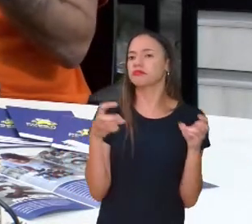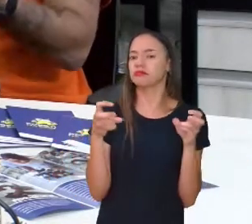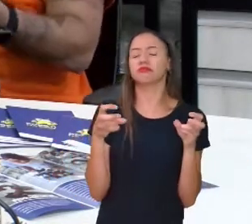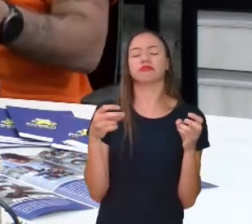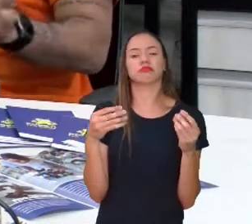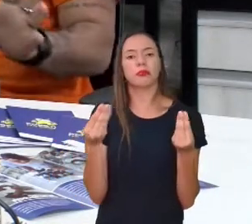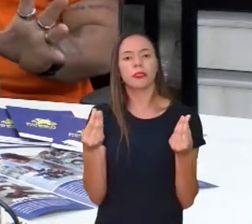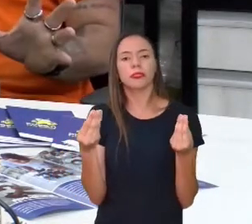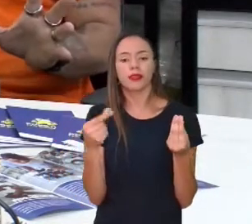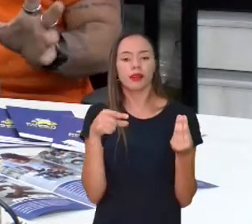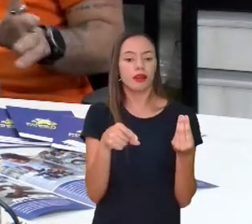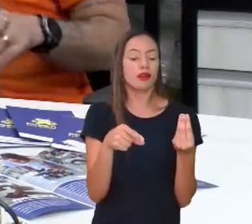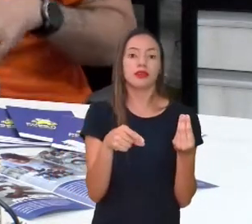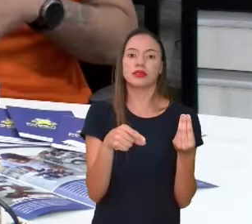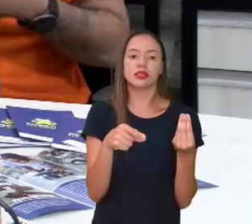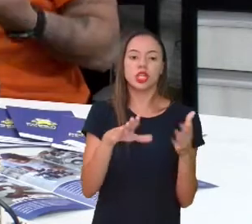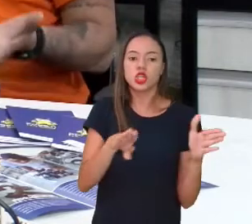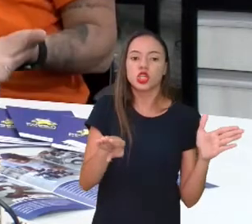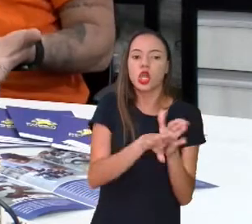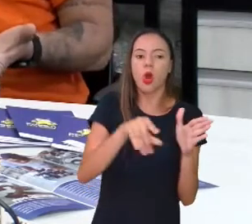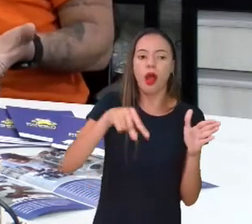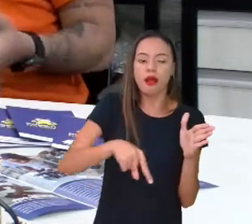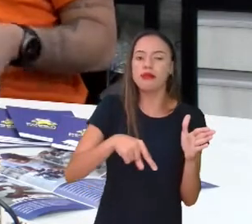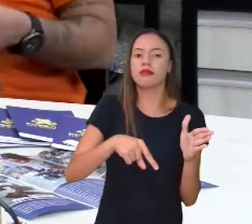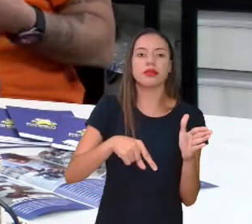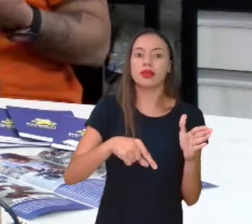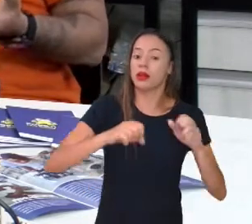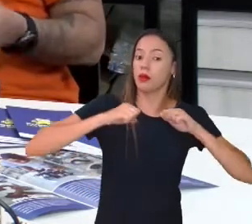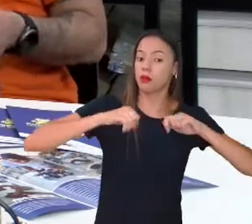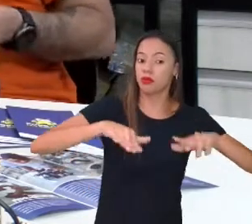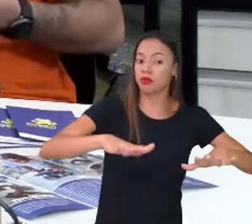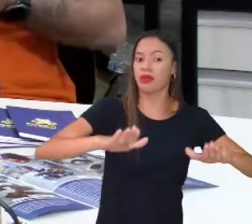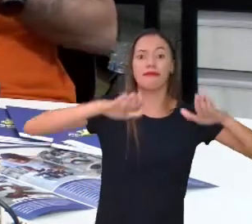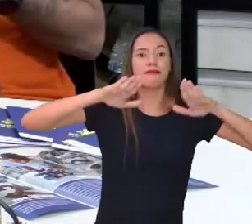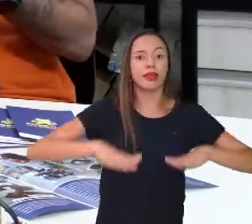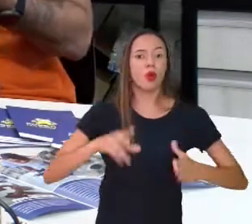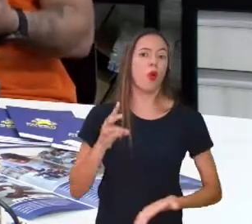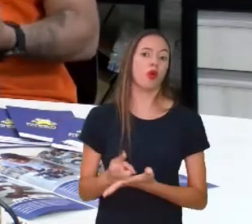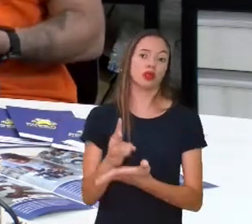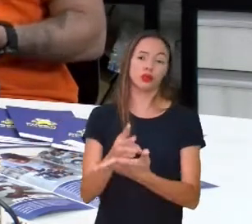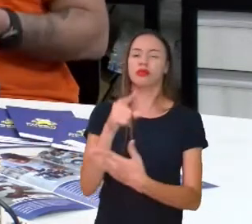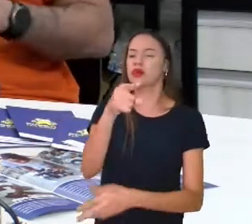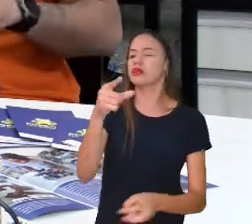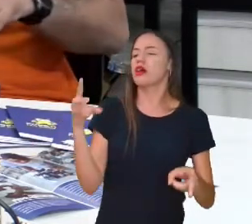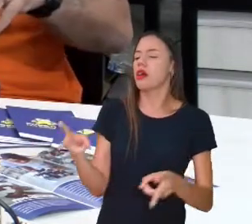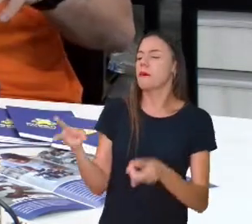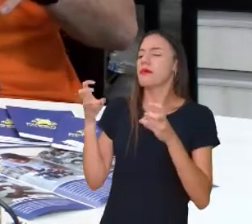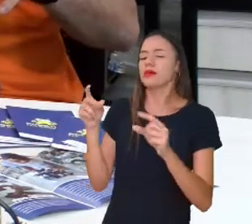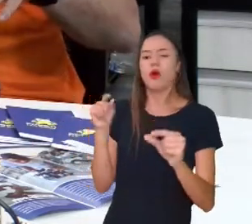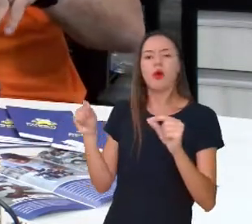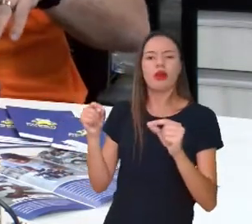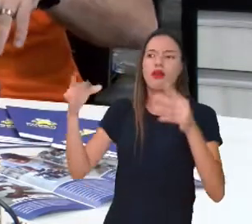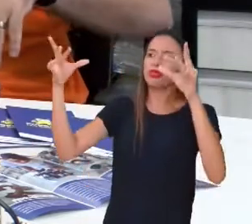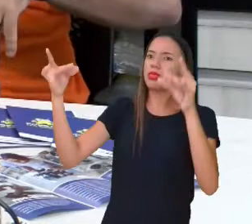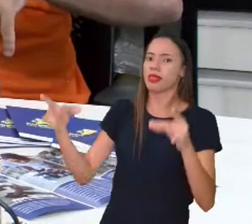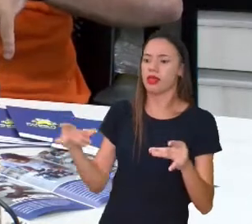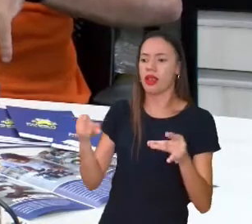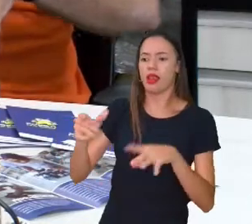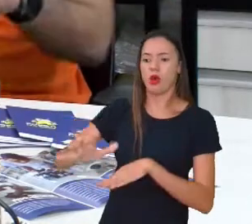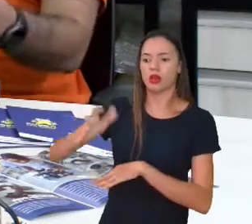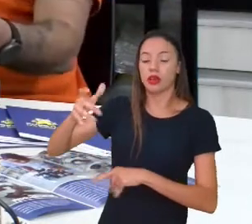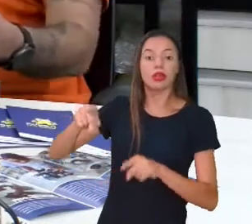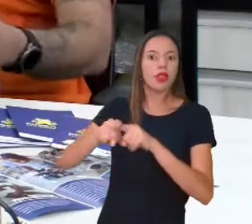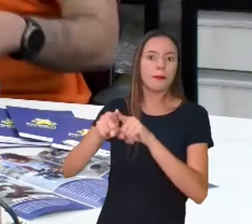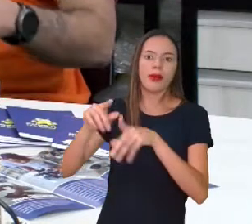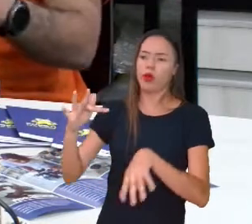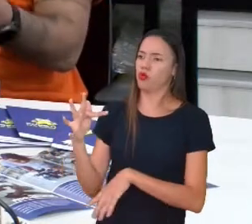algo que veio e ficou, né? E vai ficar. E vai ficar. E você começa a perceber diversos desses detalhes. E no futuro